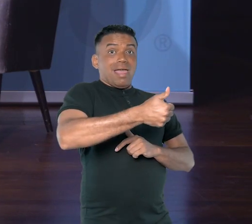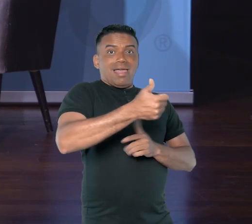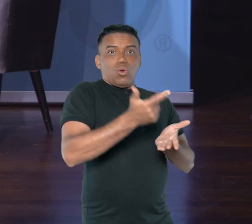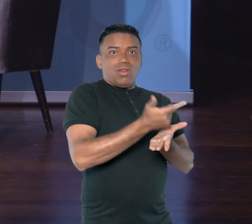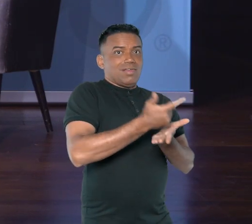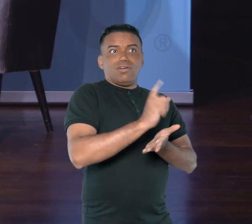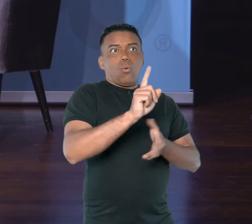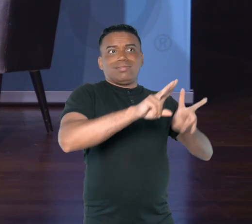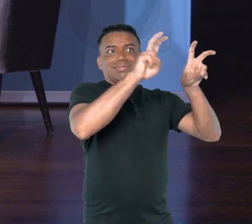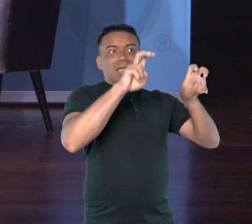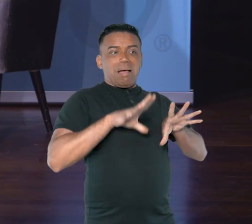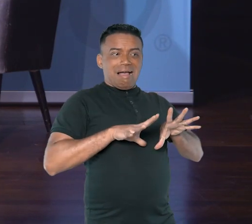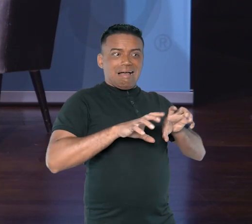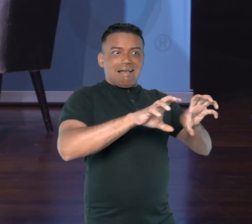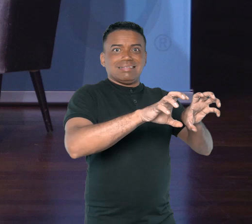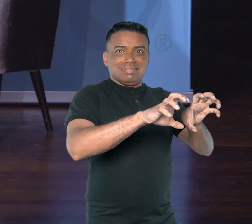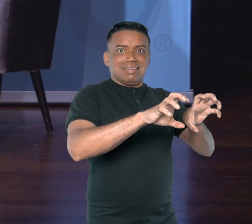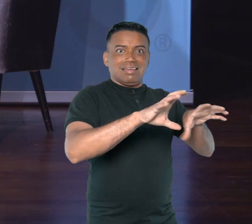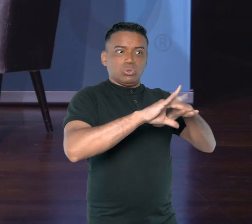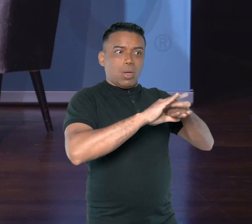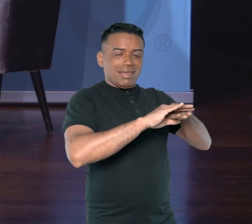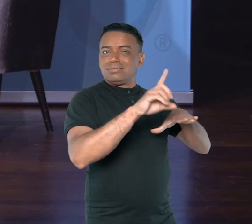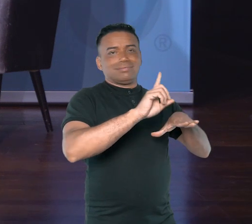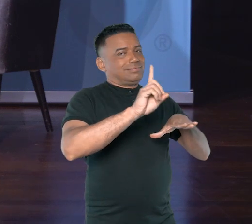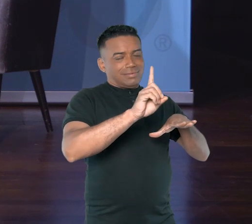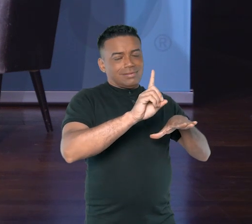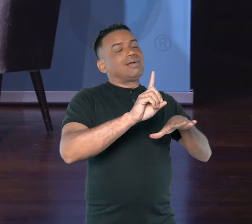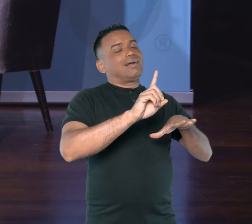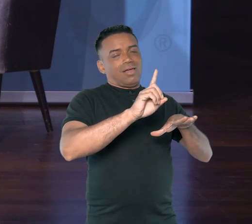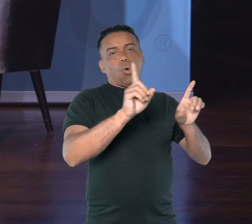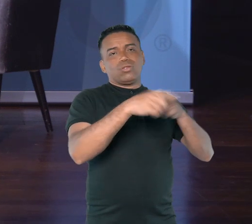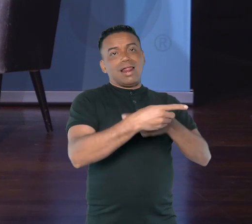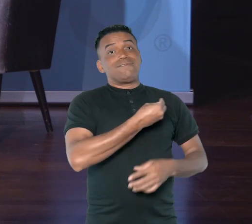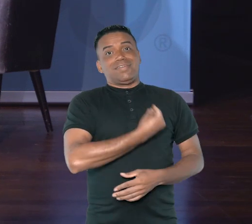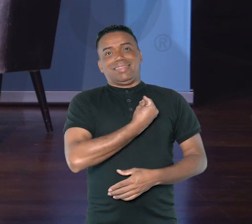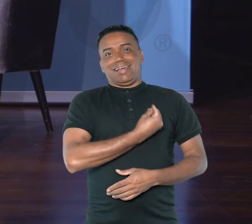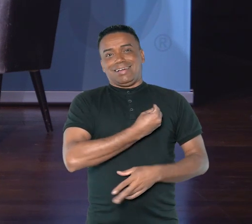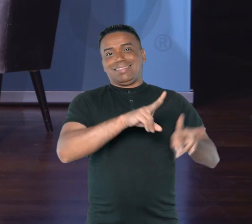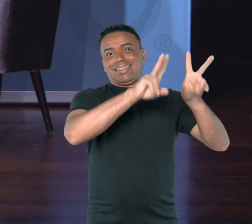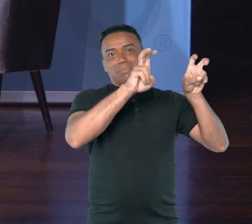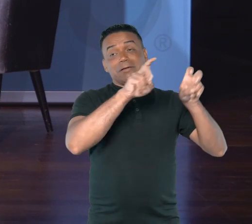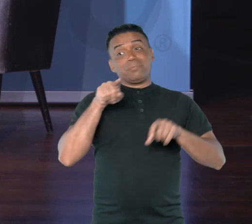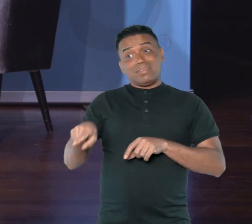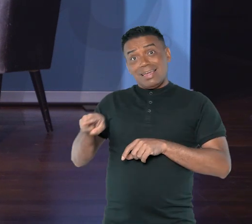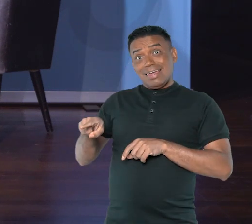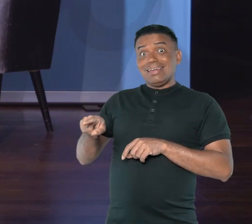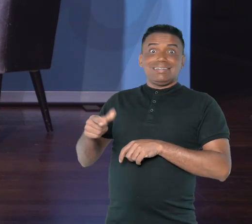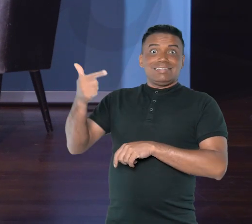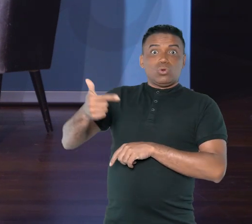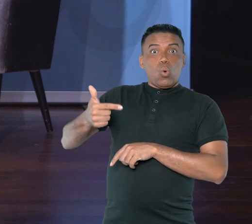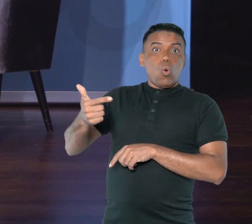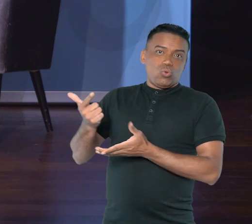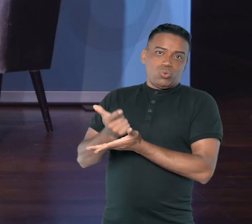é um livro sobre o câncer, né, é um livro sobre a vida, eu acho que esse também é um livro sobre viagens, e não